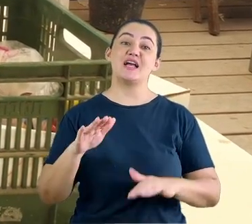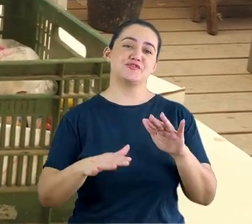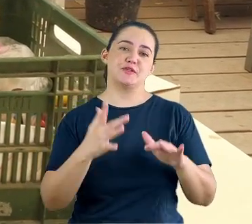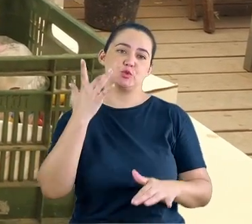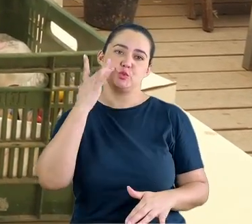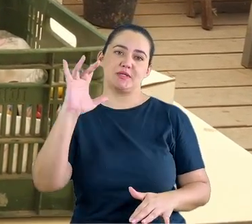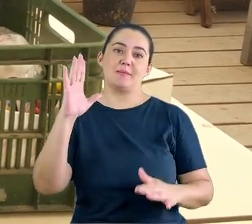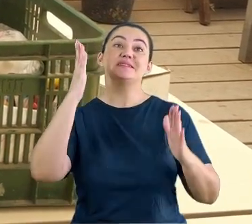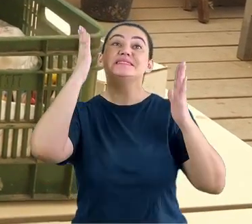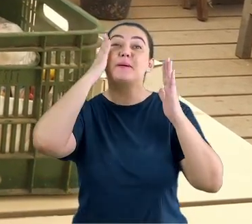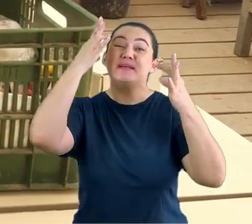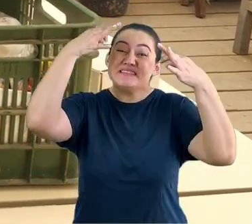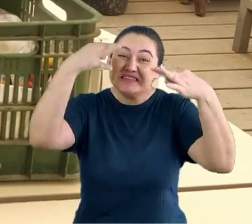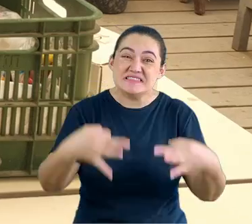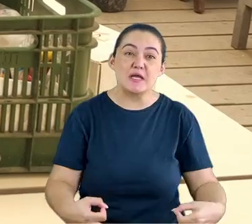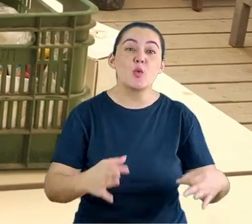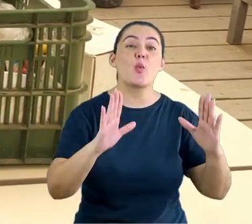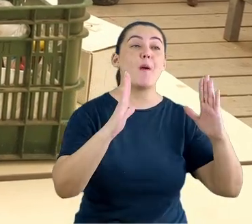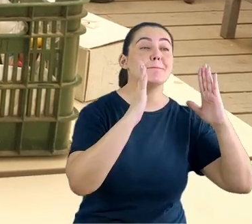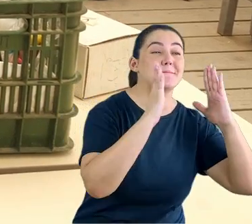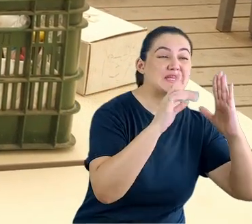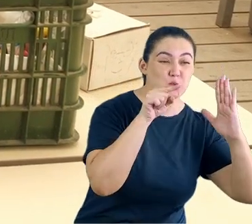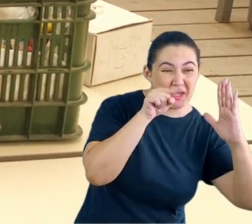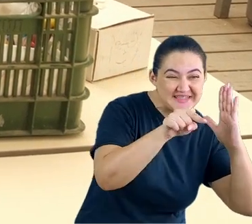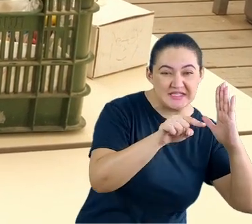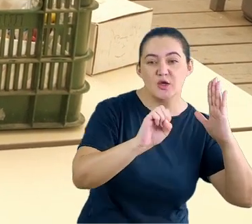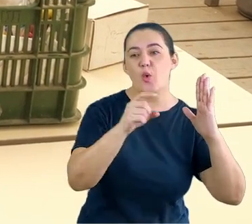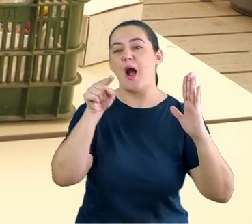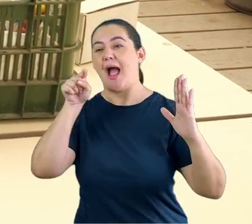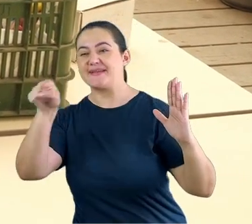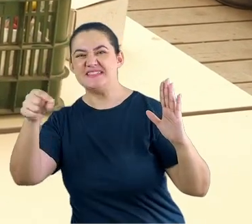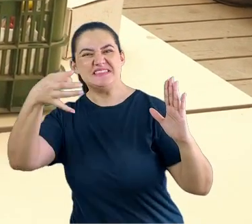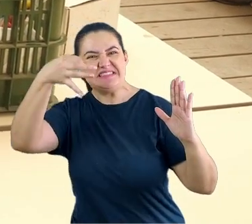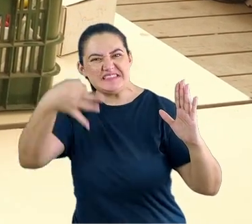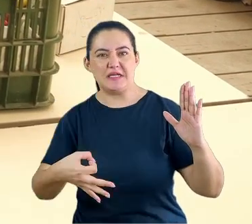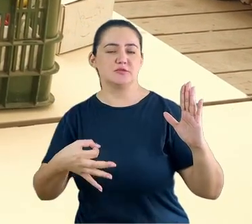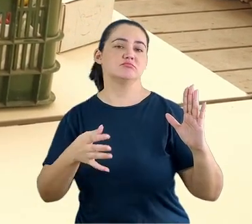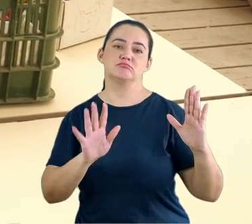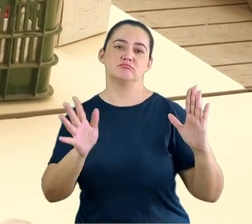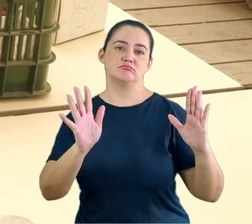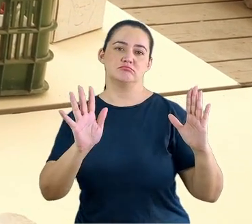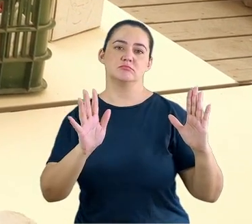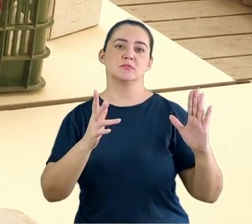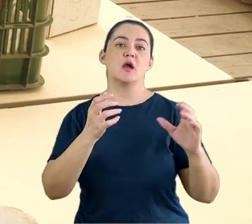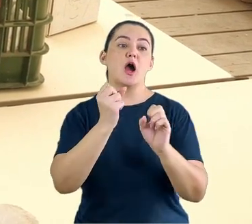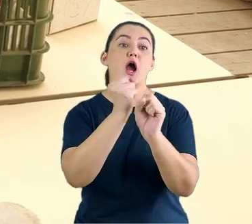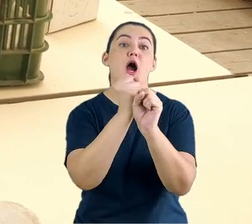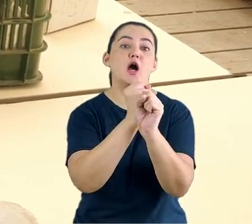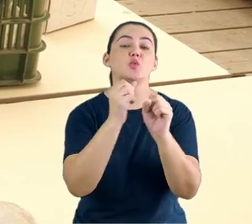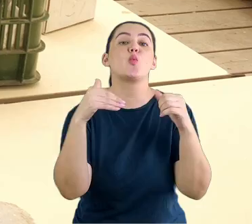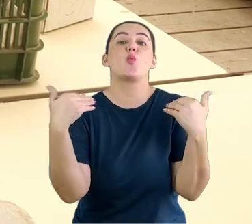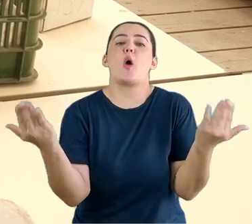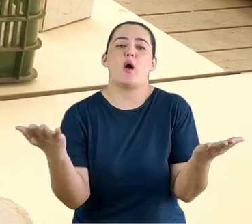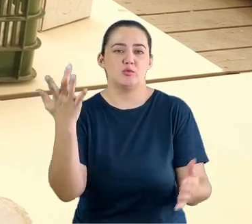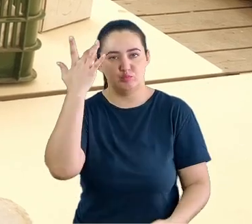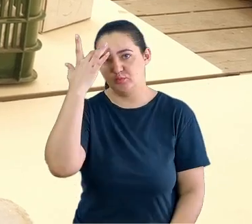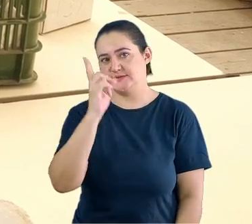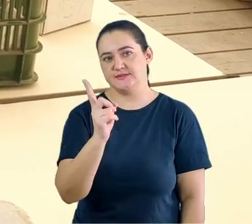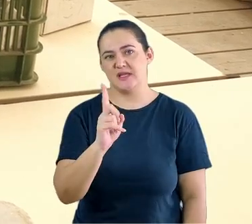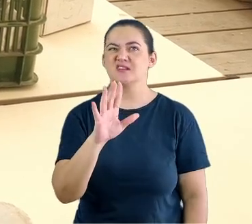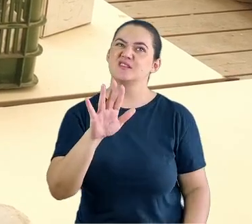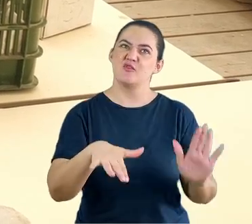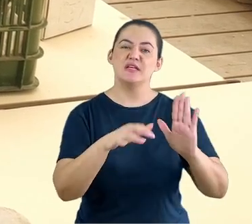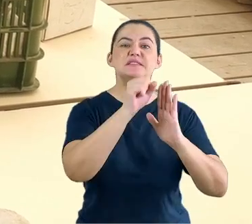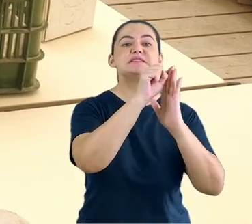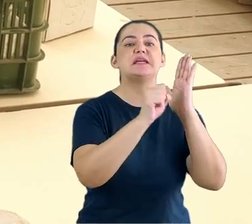às vezes nos falta dar, porque nós não podemos afirmar com certeza de que ano específico seria isto. Podemos dizer